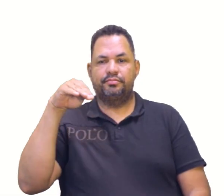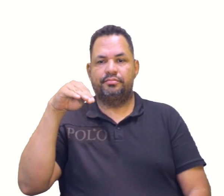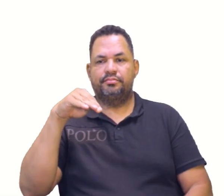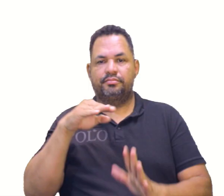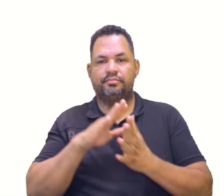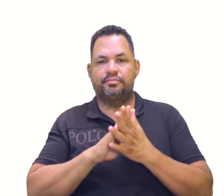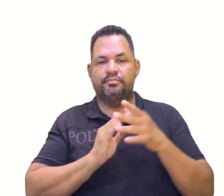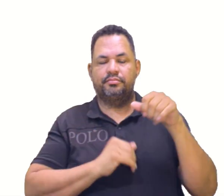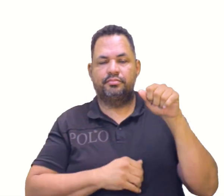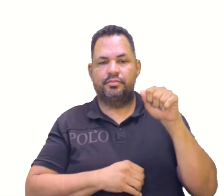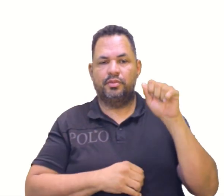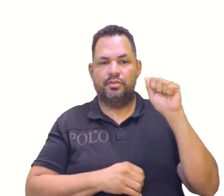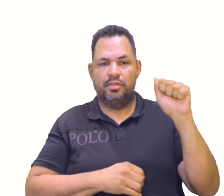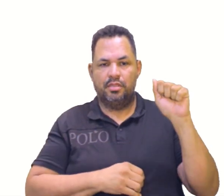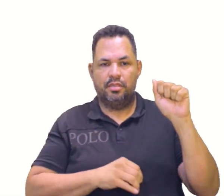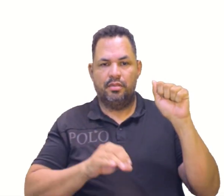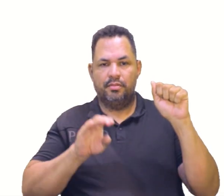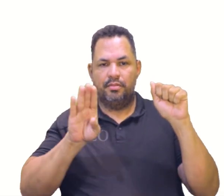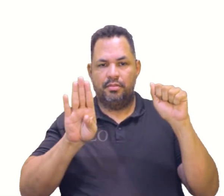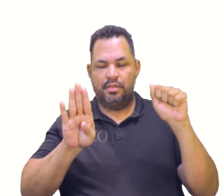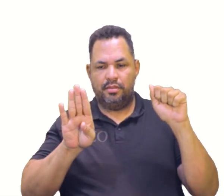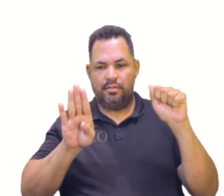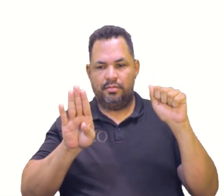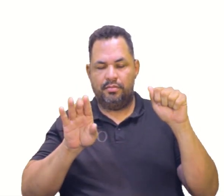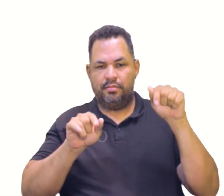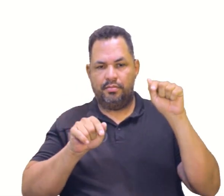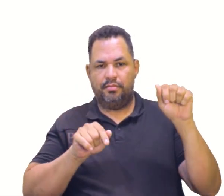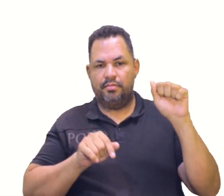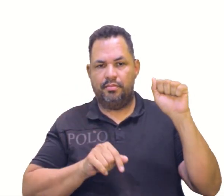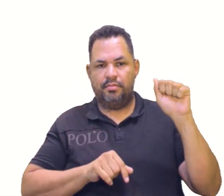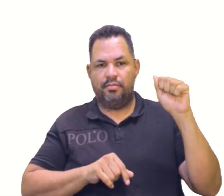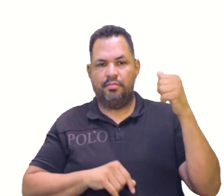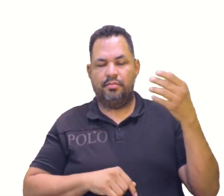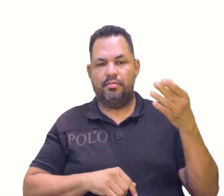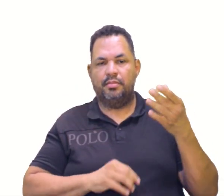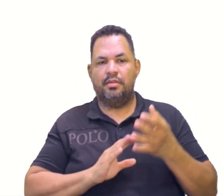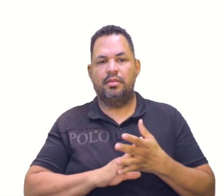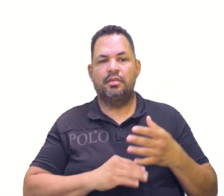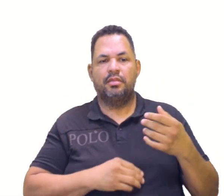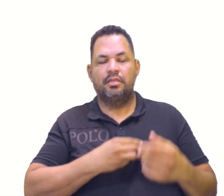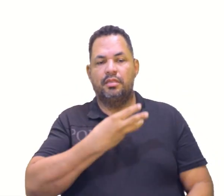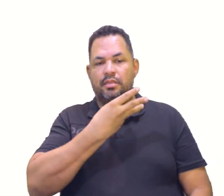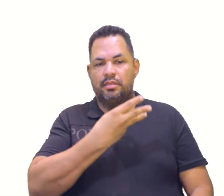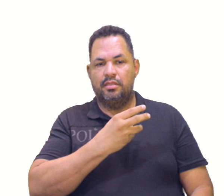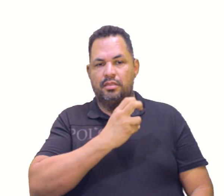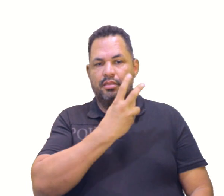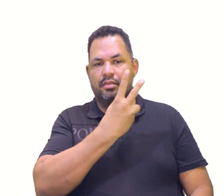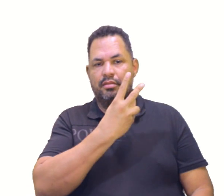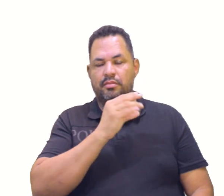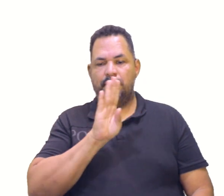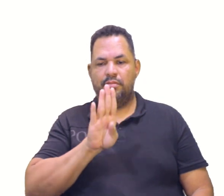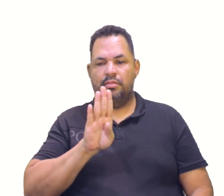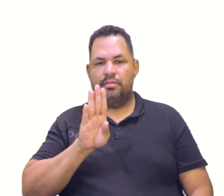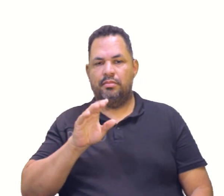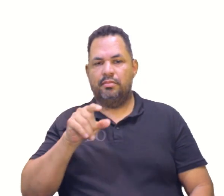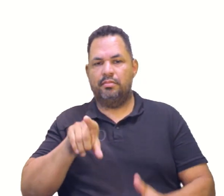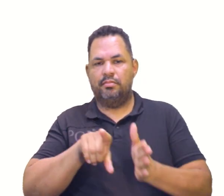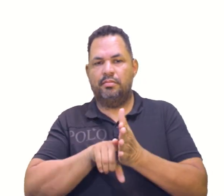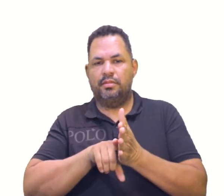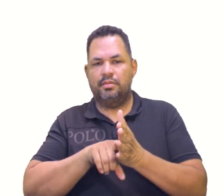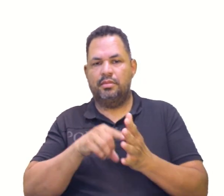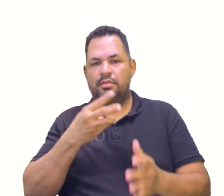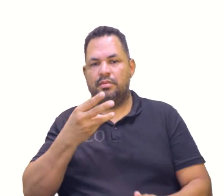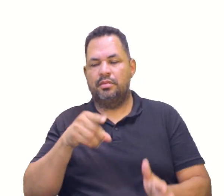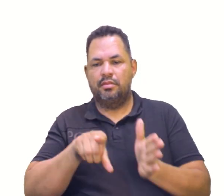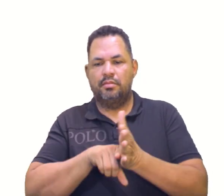passa pelos pontos A e B. O ponto A tem coordenadas 3 e 2 e o ponto B menos 3